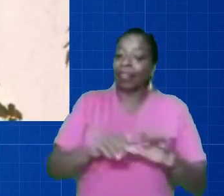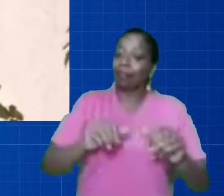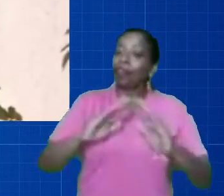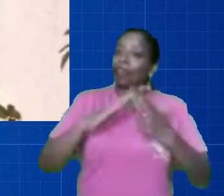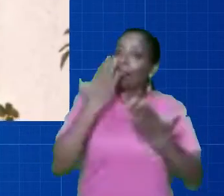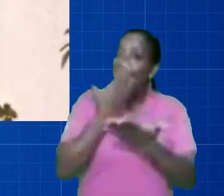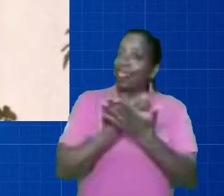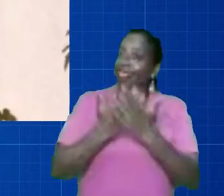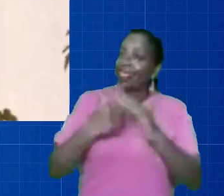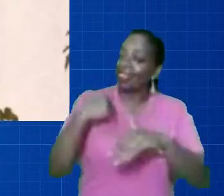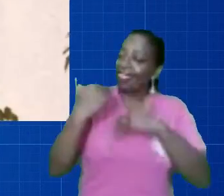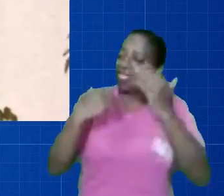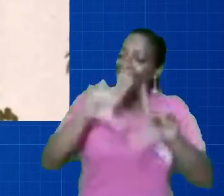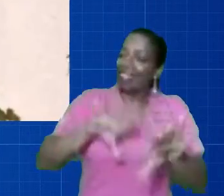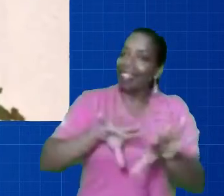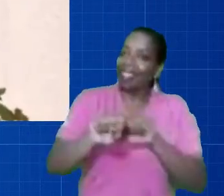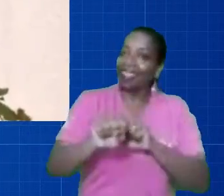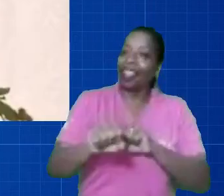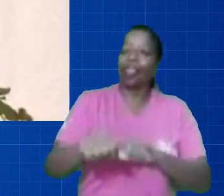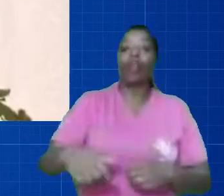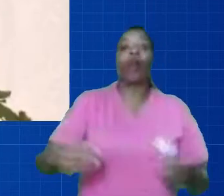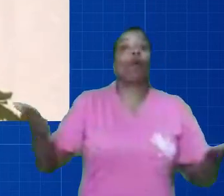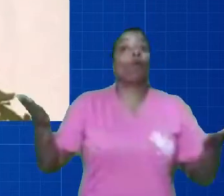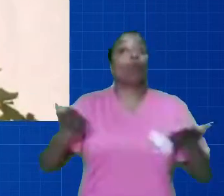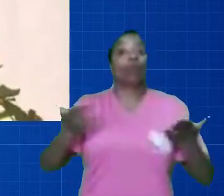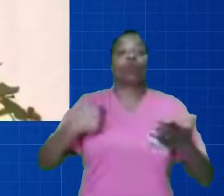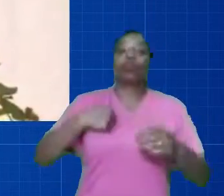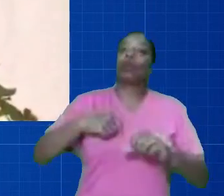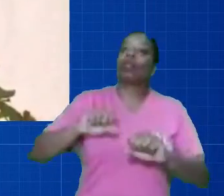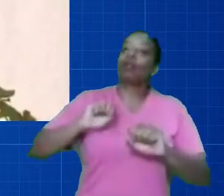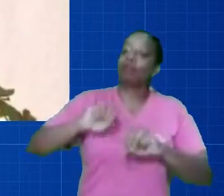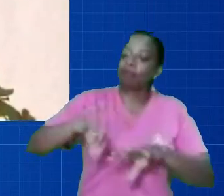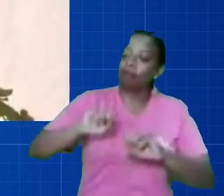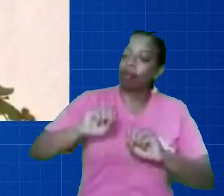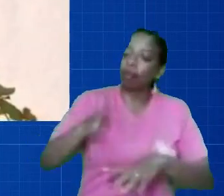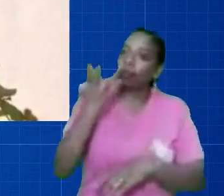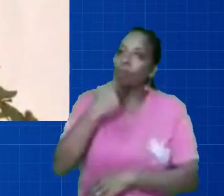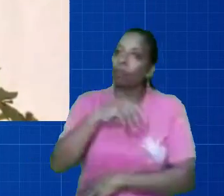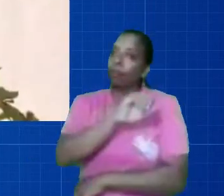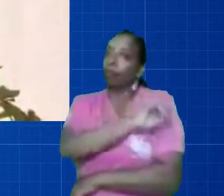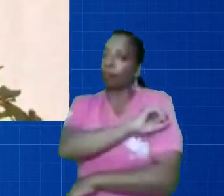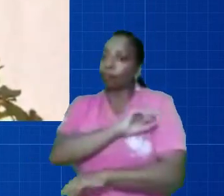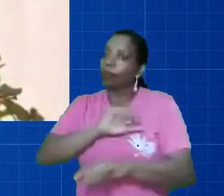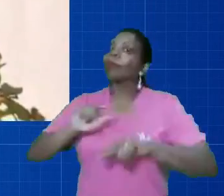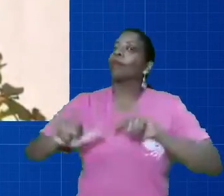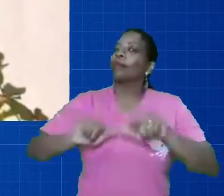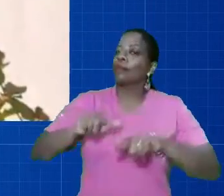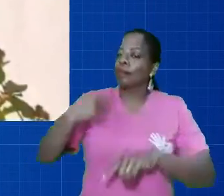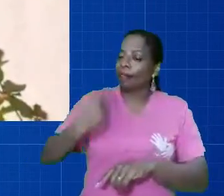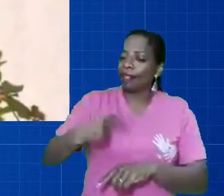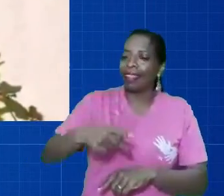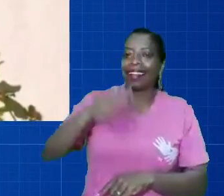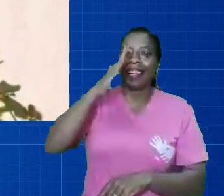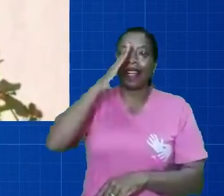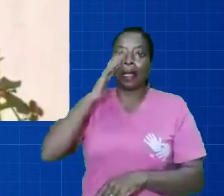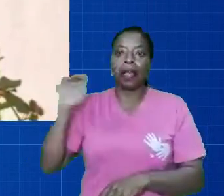professora de educação infantil aqui no nosso município, já fazem 12 anos. É uma área que eu gosto muito.